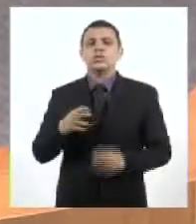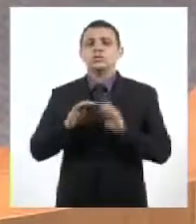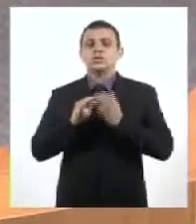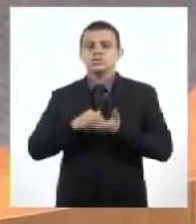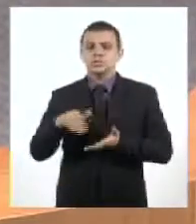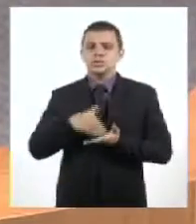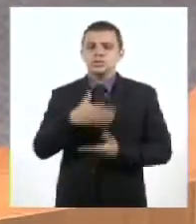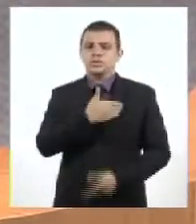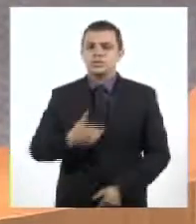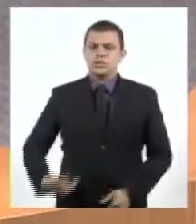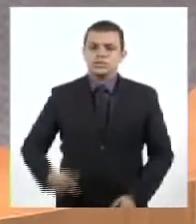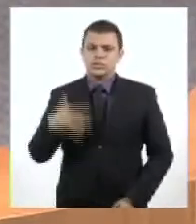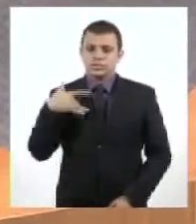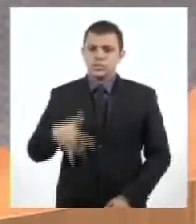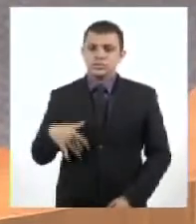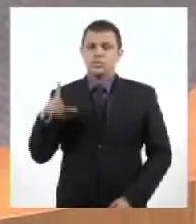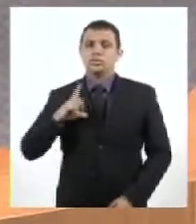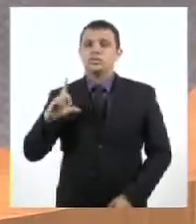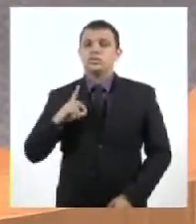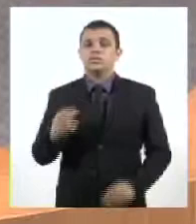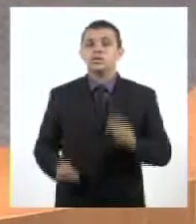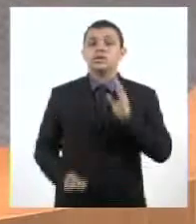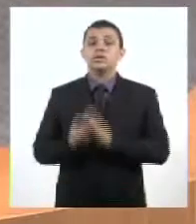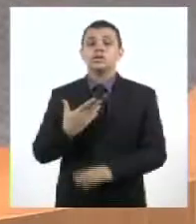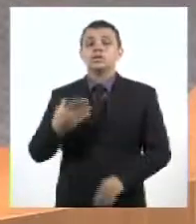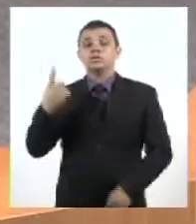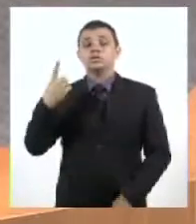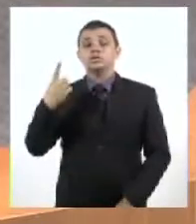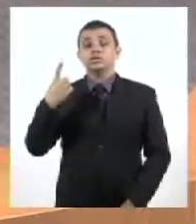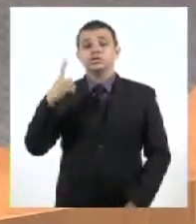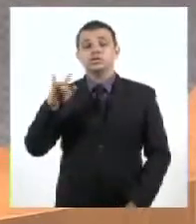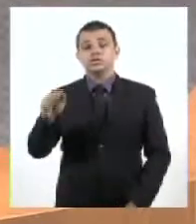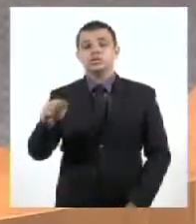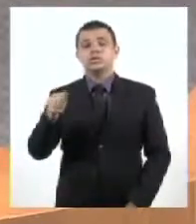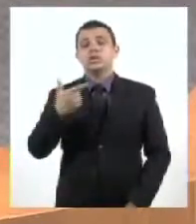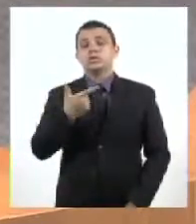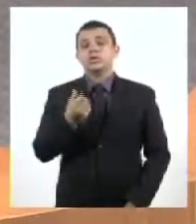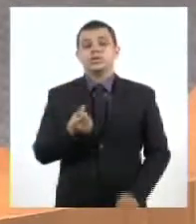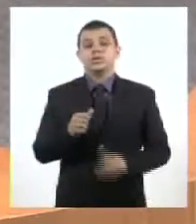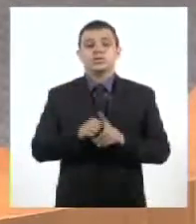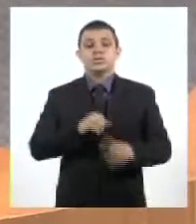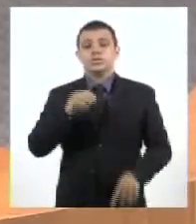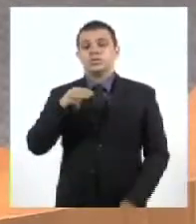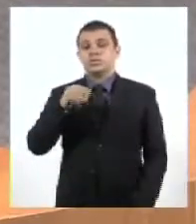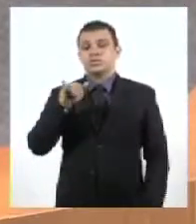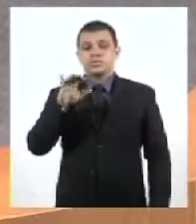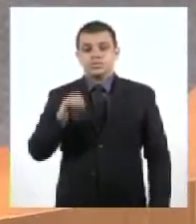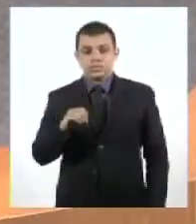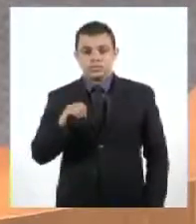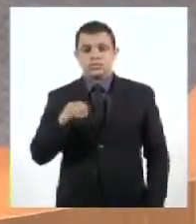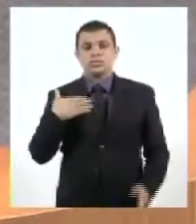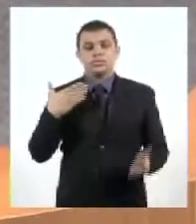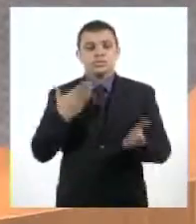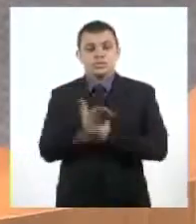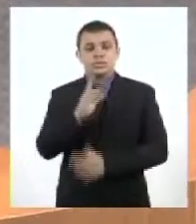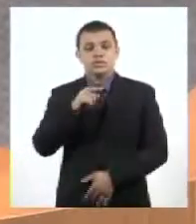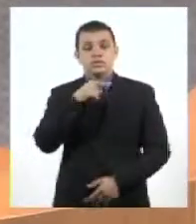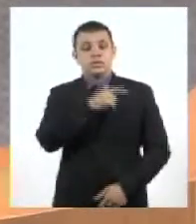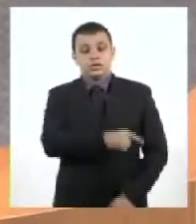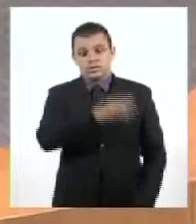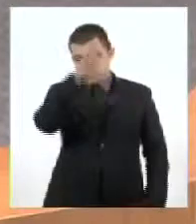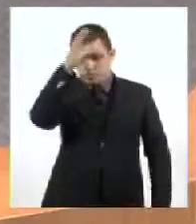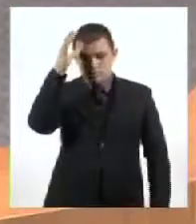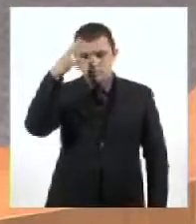Solidária, que foi criada no dia 26 de maio pelo projeto de lei aprovado por unanimidade na Câmara de São